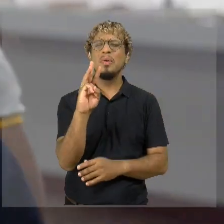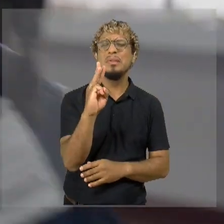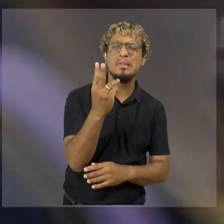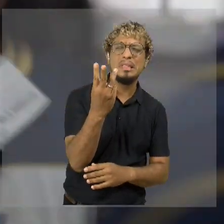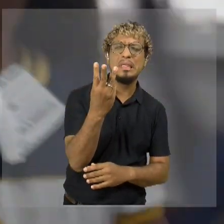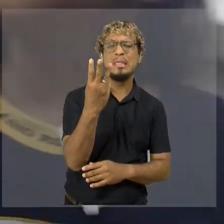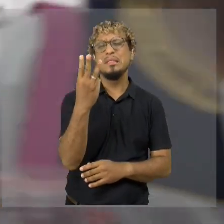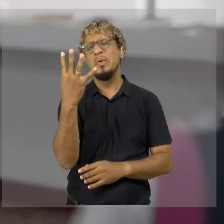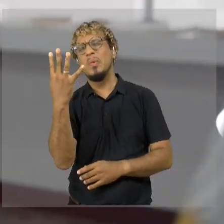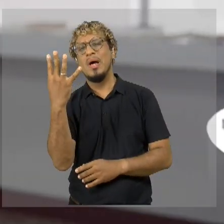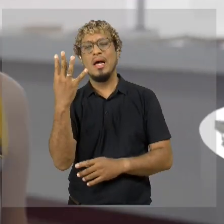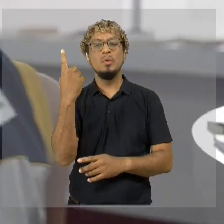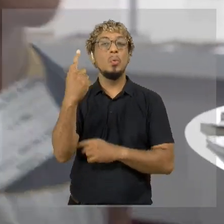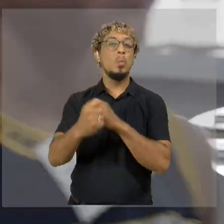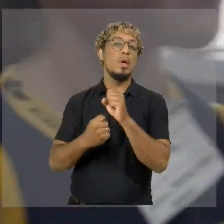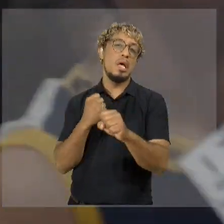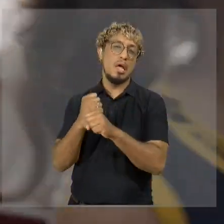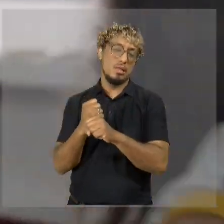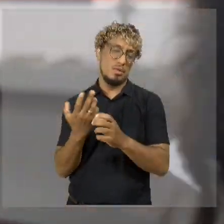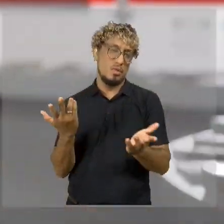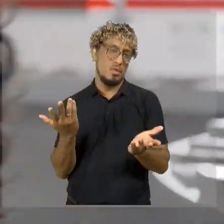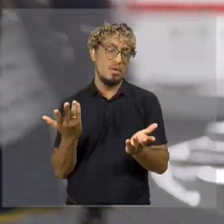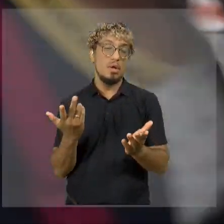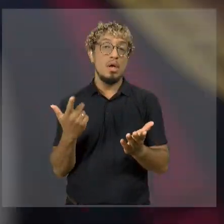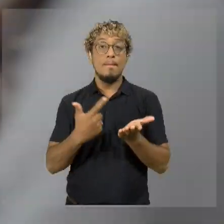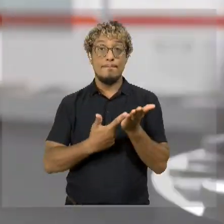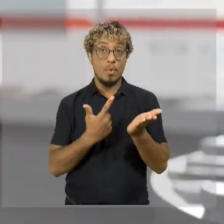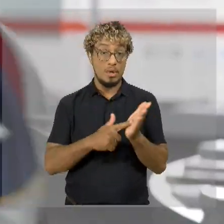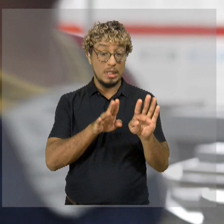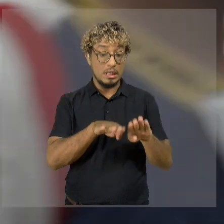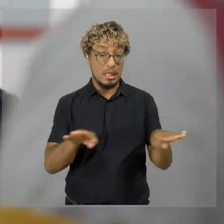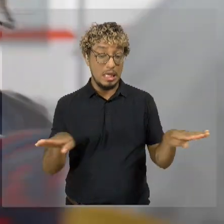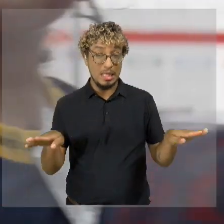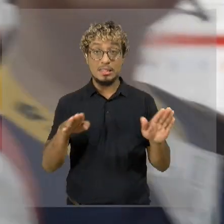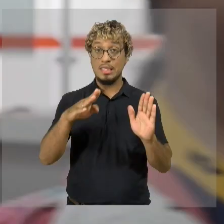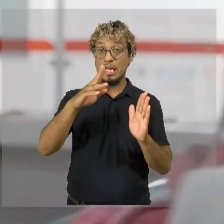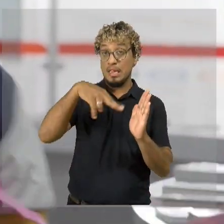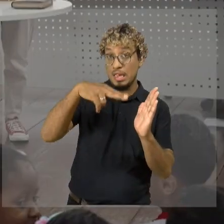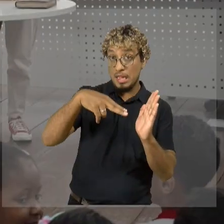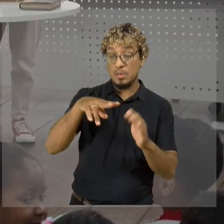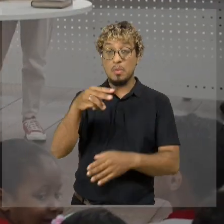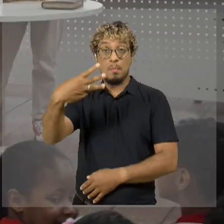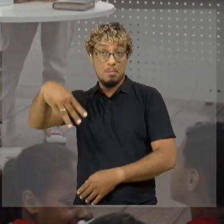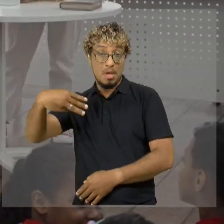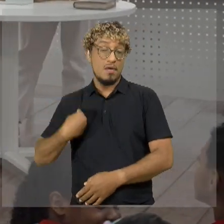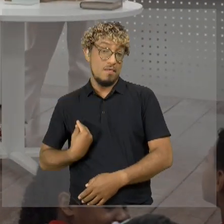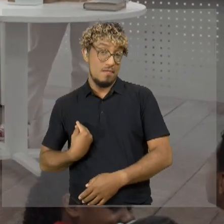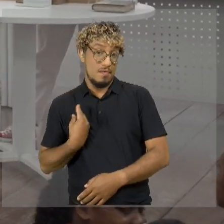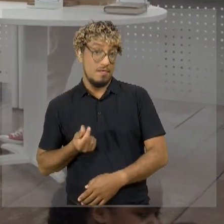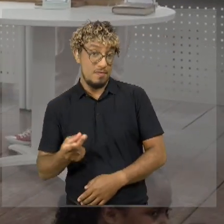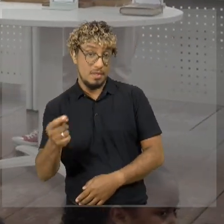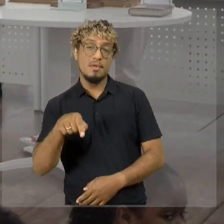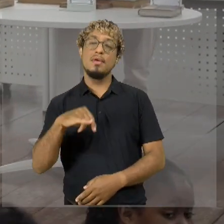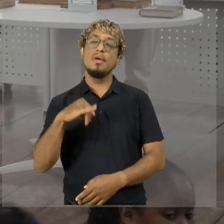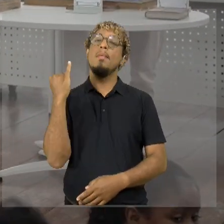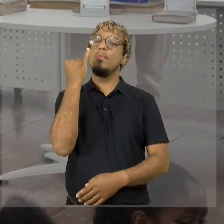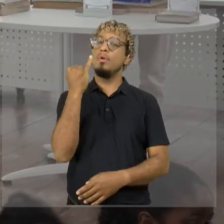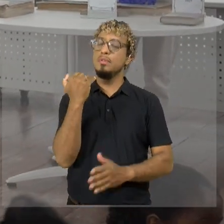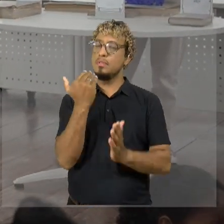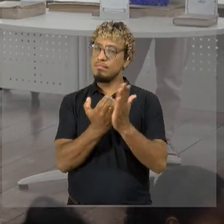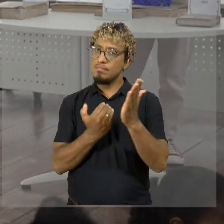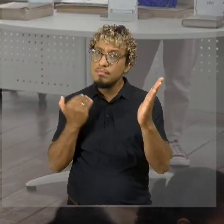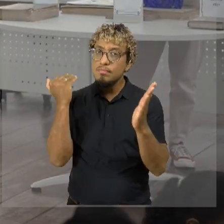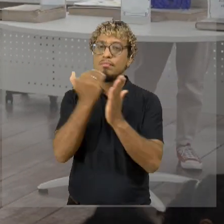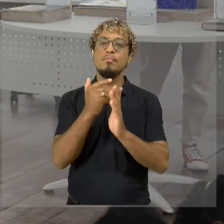a quatro livros por ano projetos como criança lendo o Maranhão vivendo são importantes para combater esse déficit